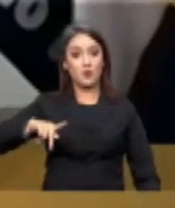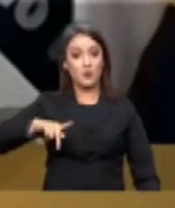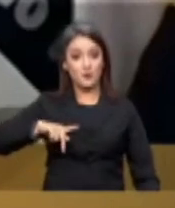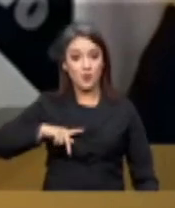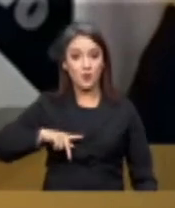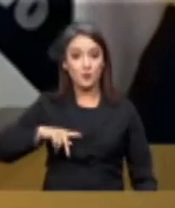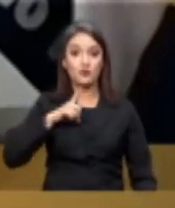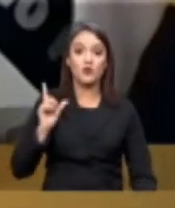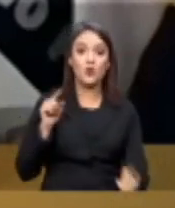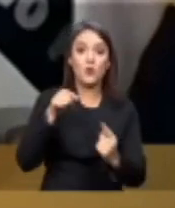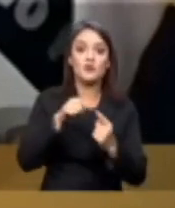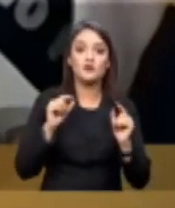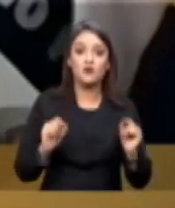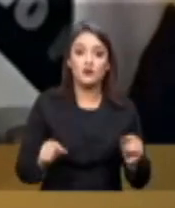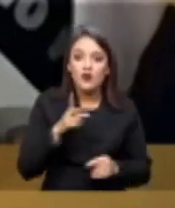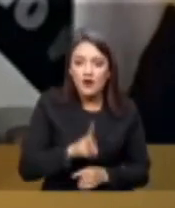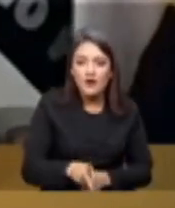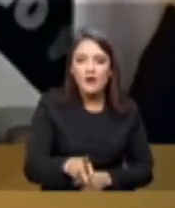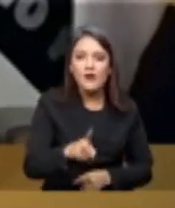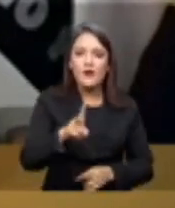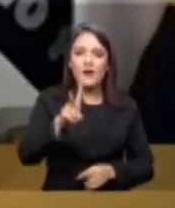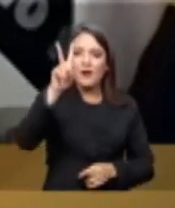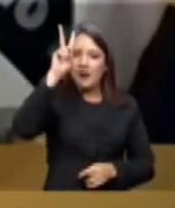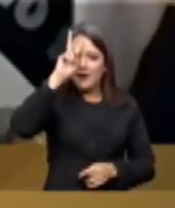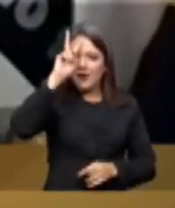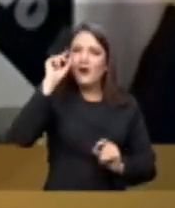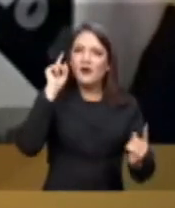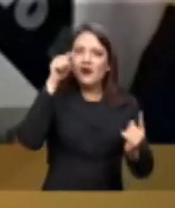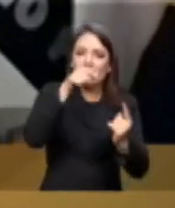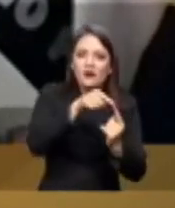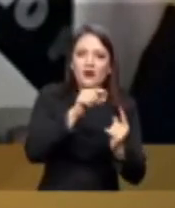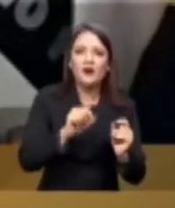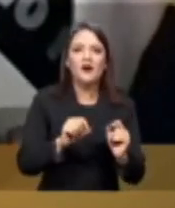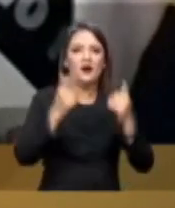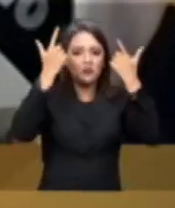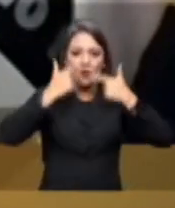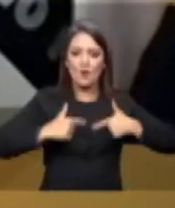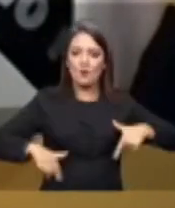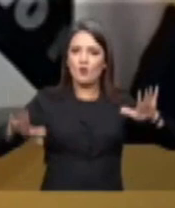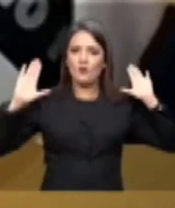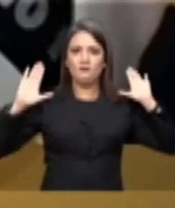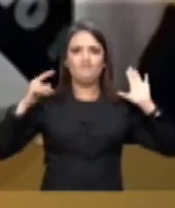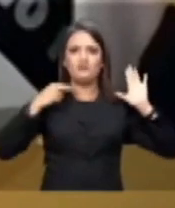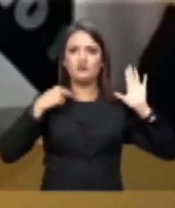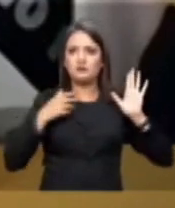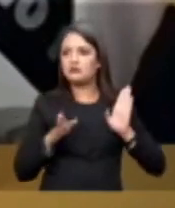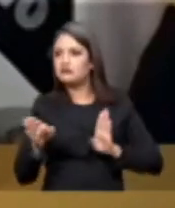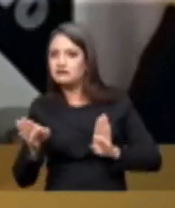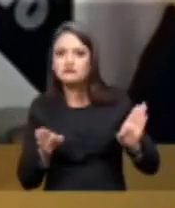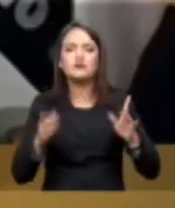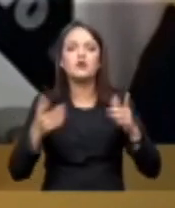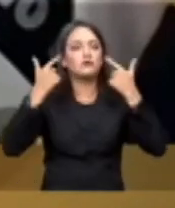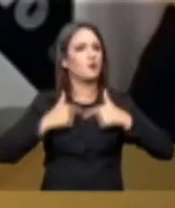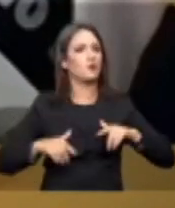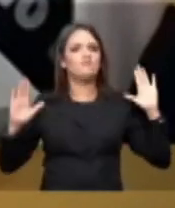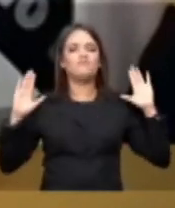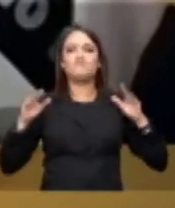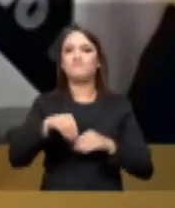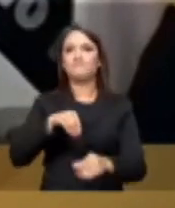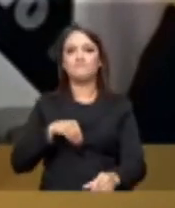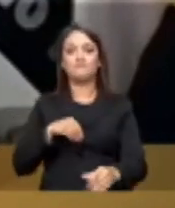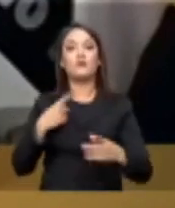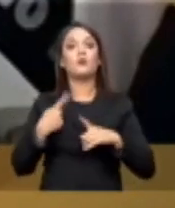conforme lição sempre recordada, parte imparcial, segundo Carnelucci, pois em